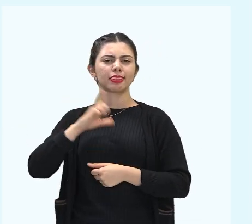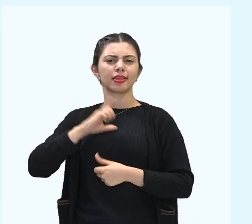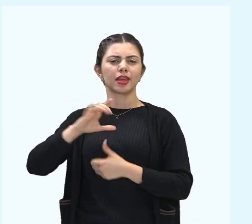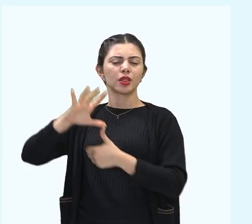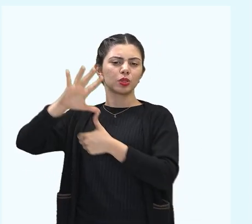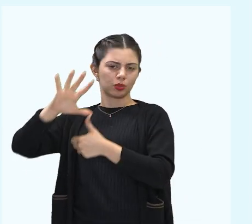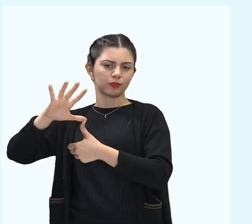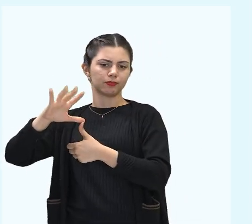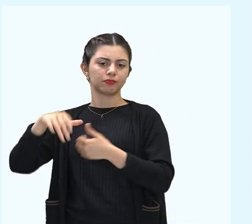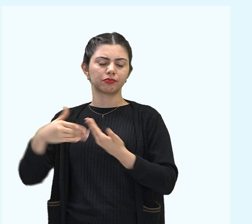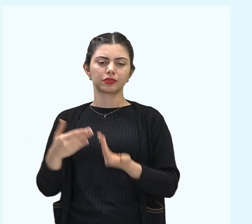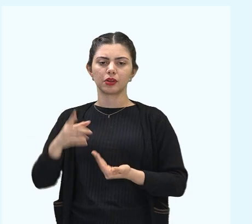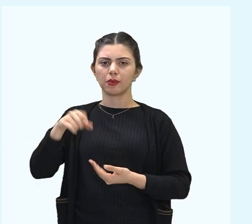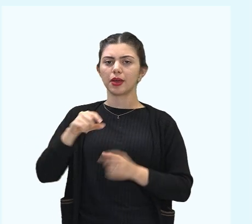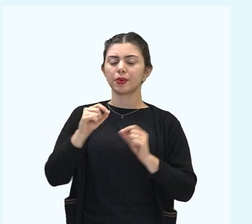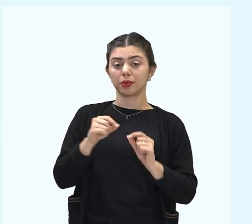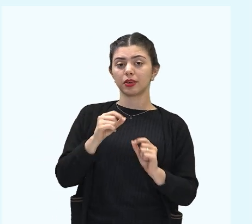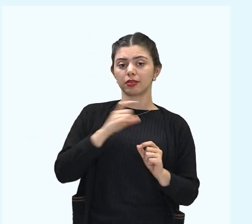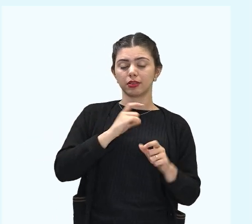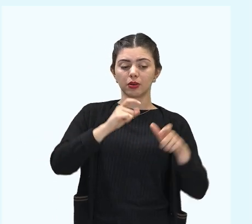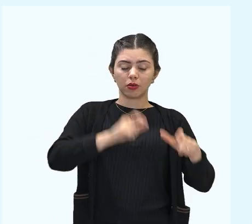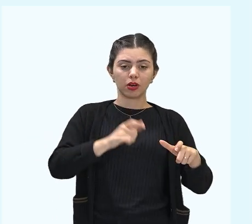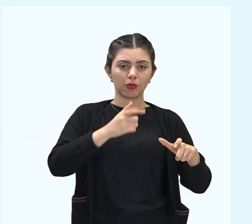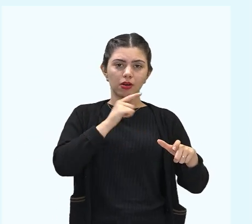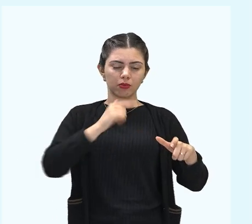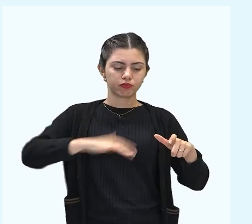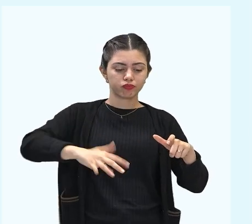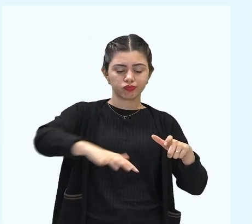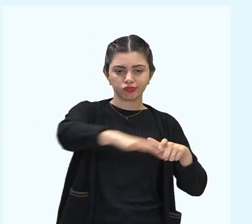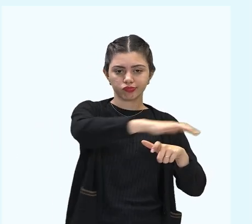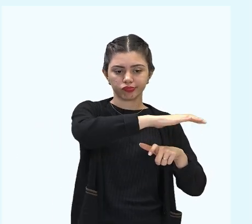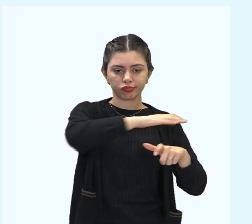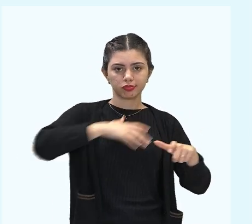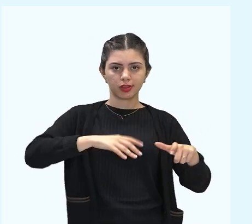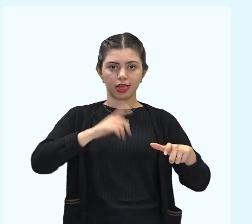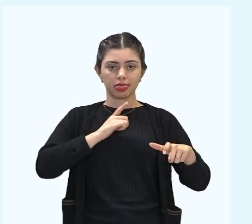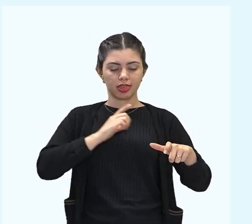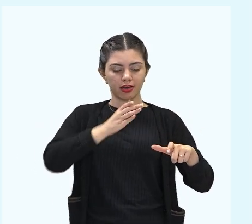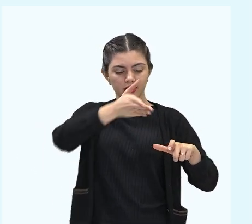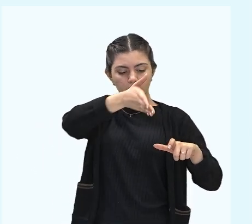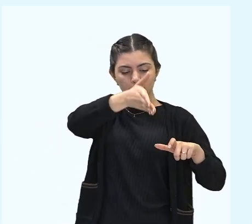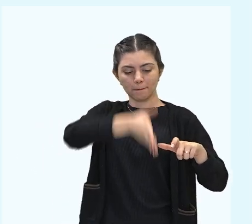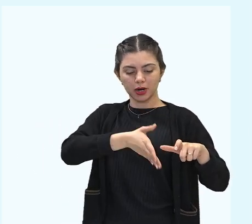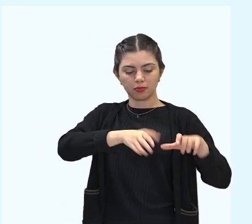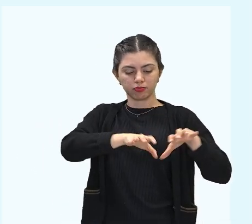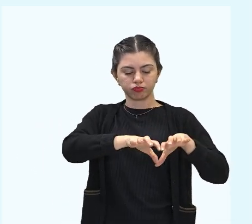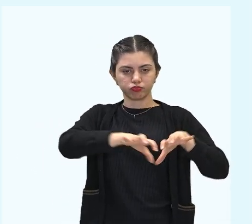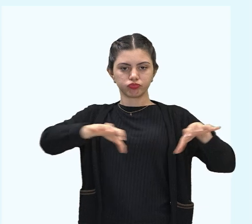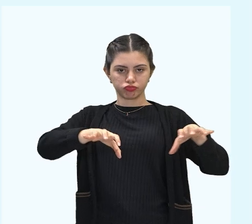uma ilha que ficou dividida em um